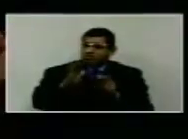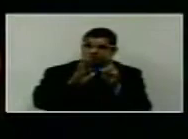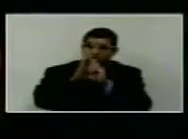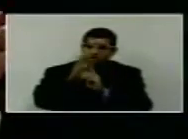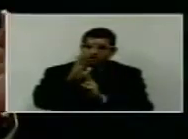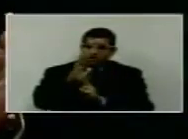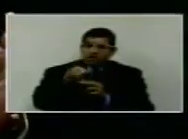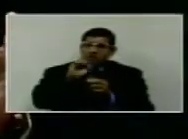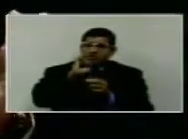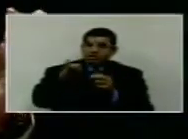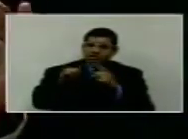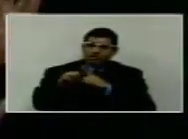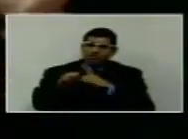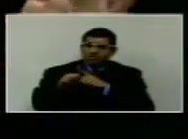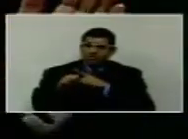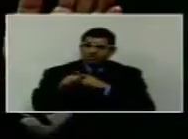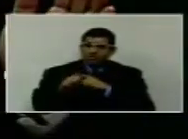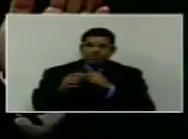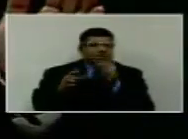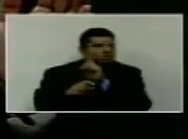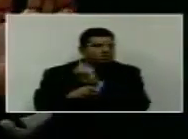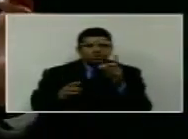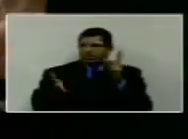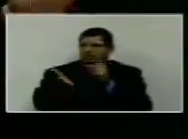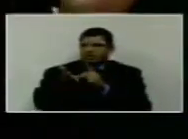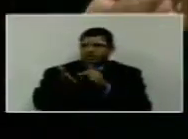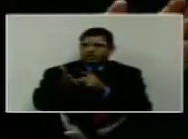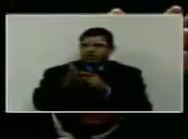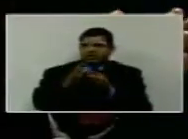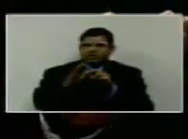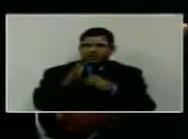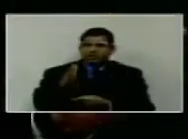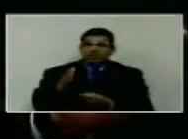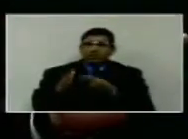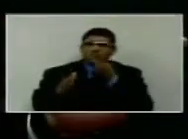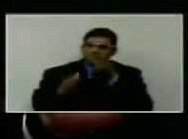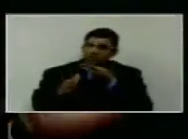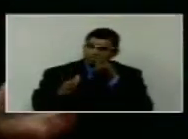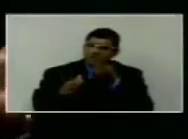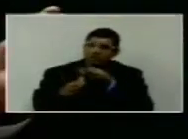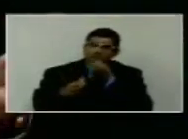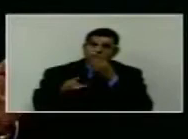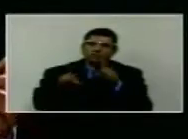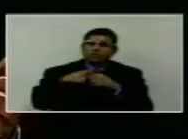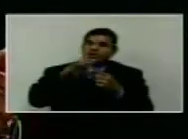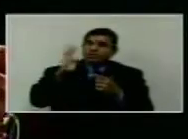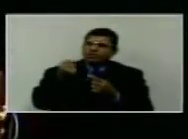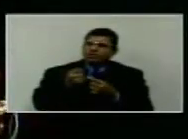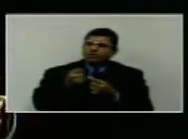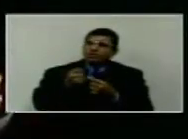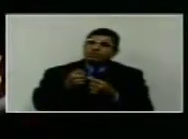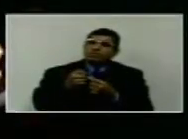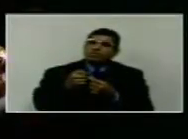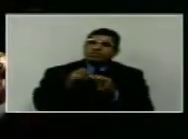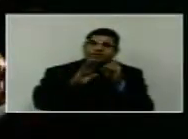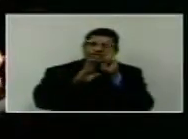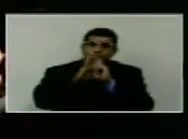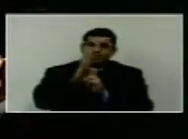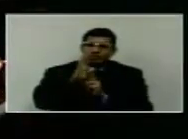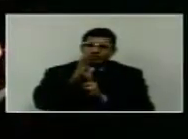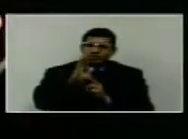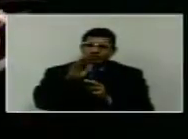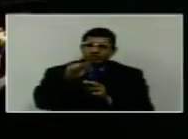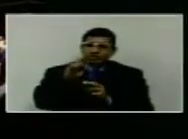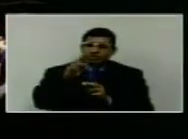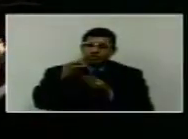Arsan tiver dados não verdadeiros, cai por terra o meu discurso. Mas estou tomando o relatório da